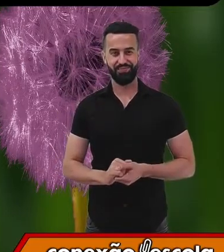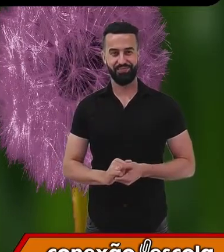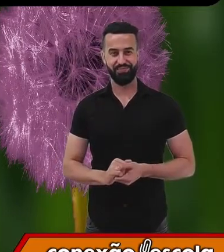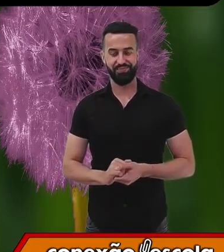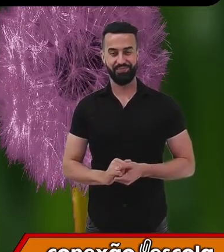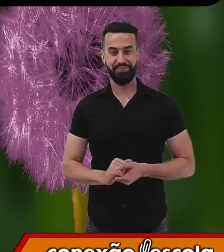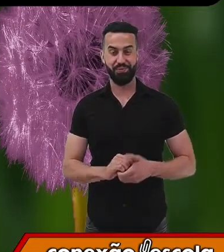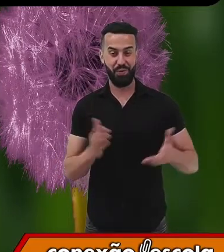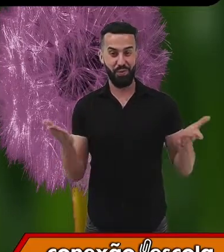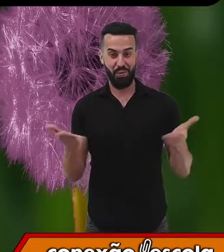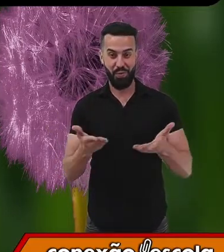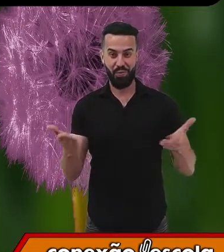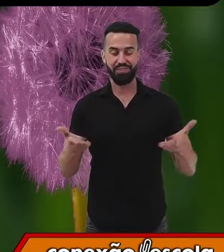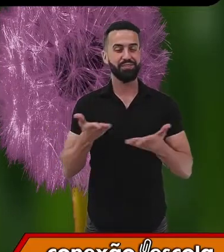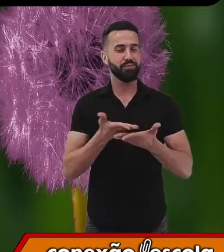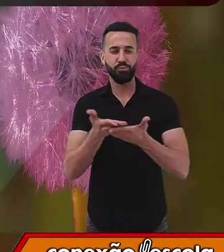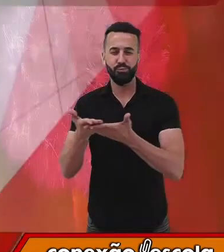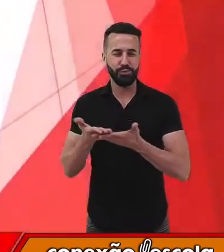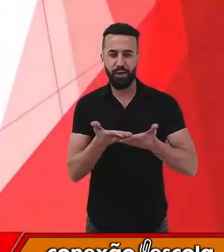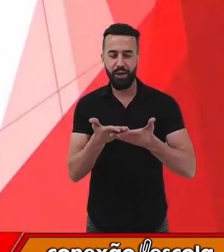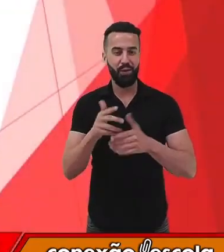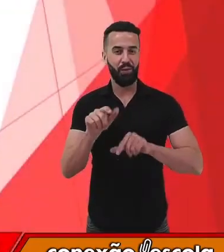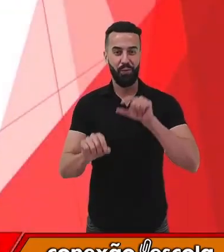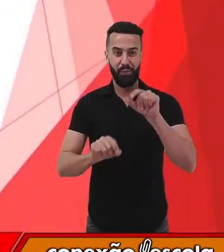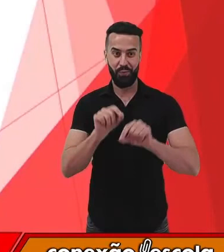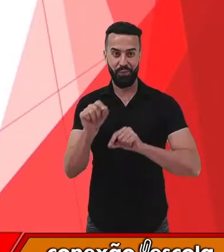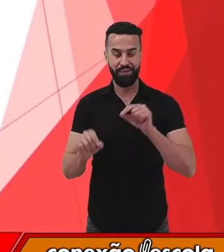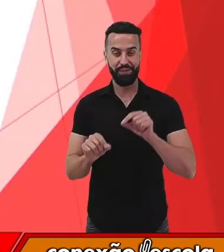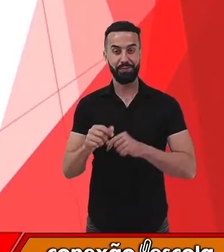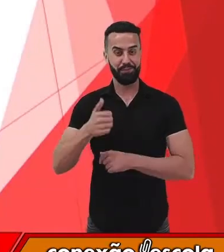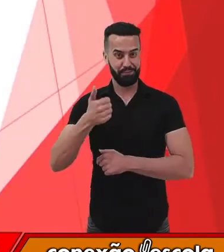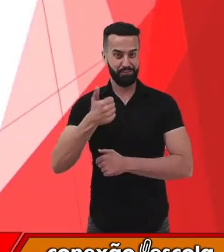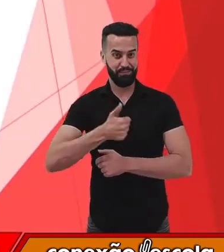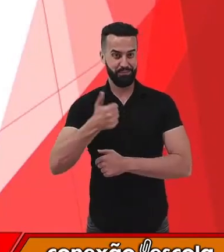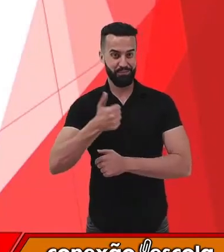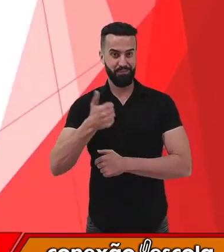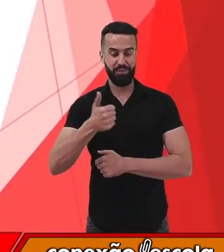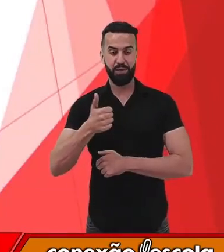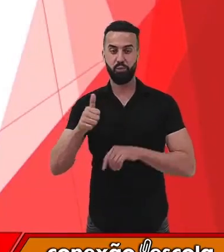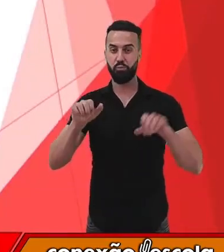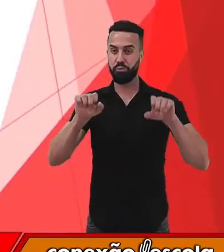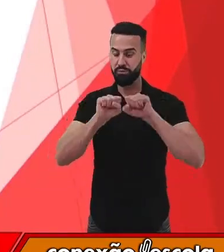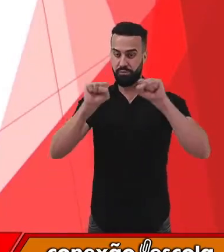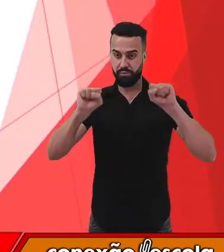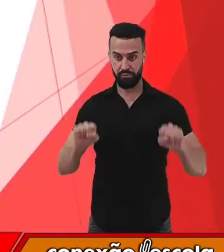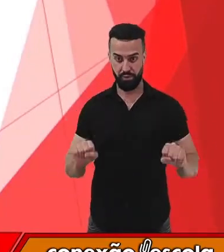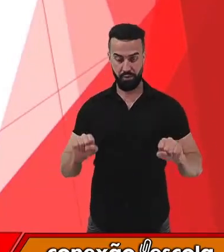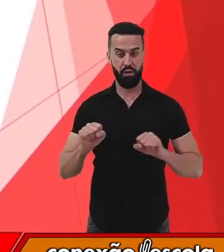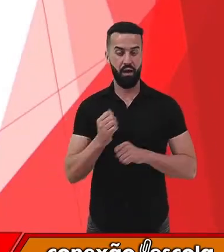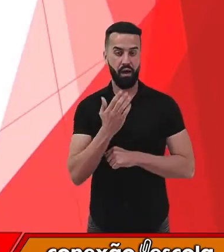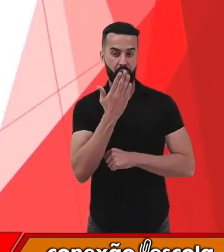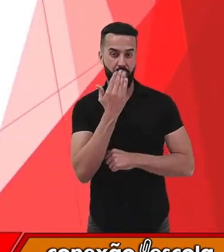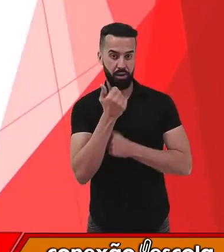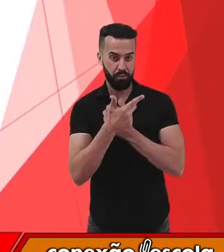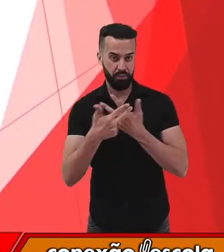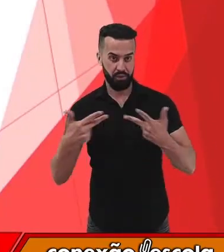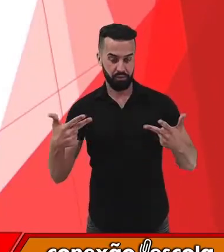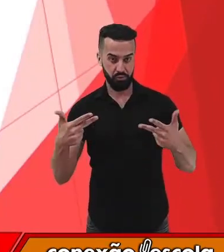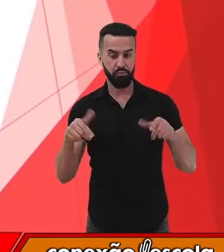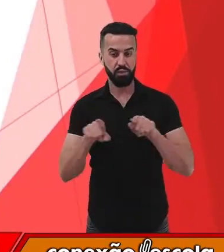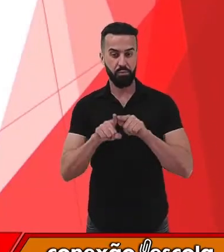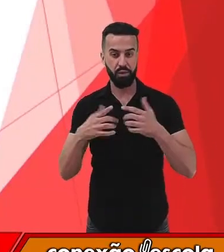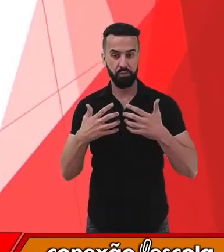Estudaremos hoje sobre os seguintes pontos. Primeiramente, sobre os sistemas envolvidos na alimentação e